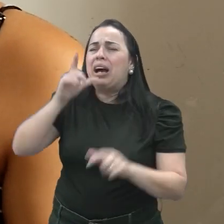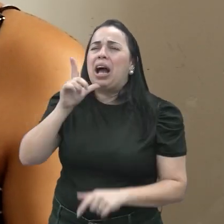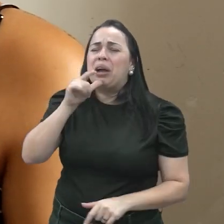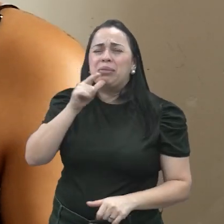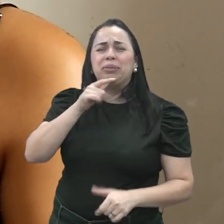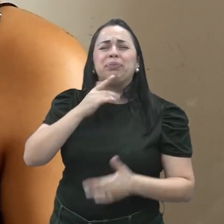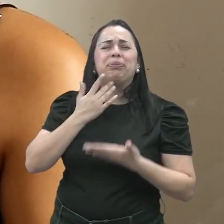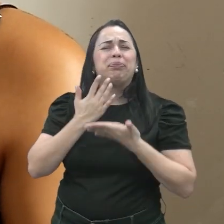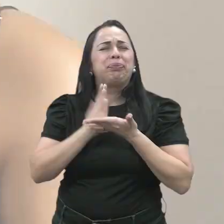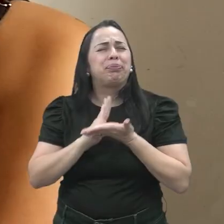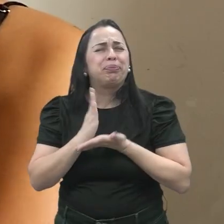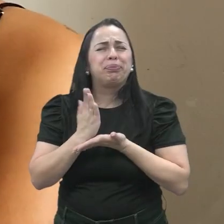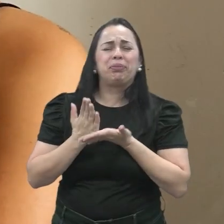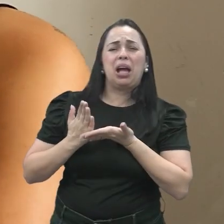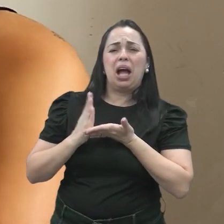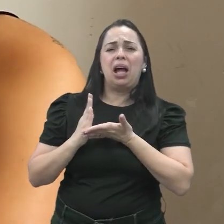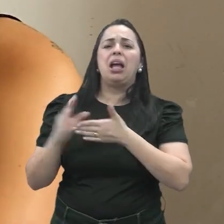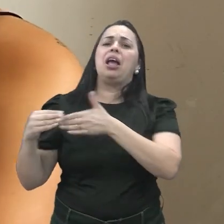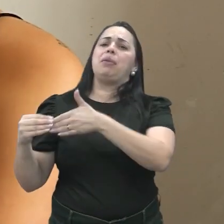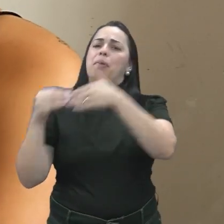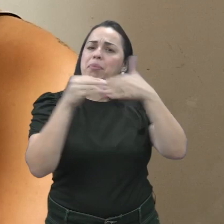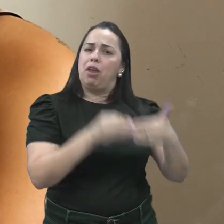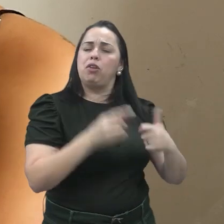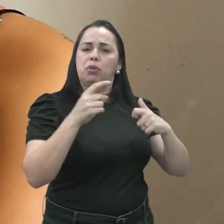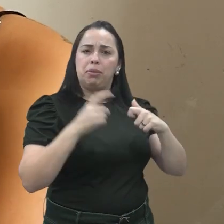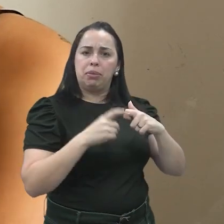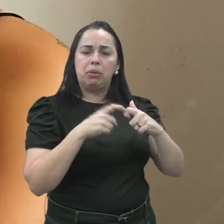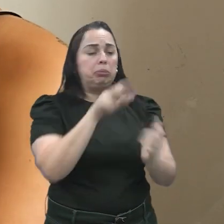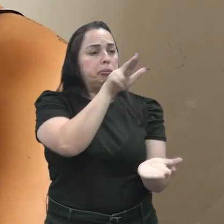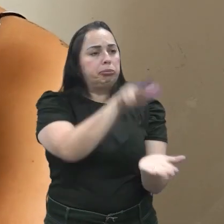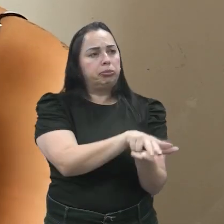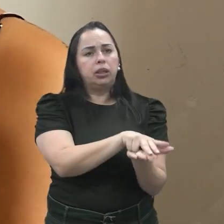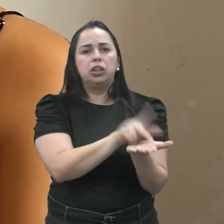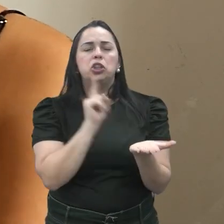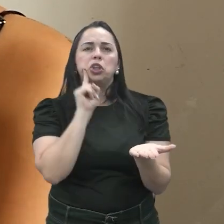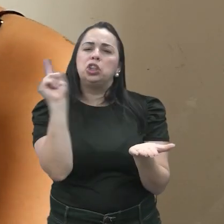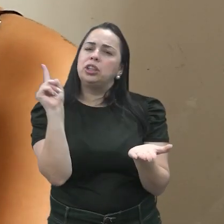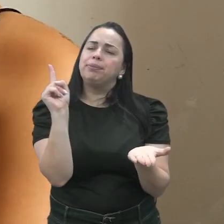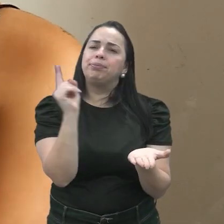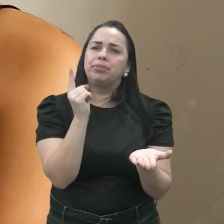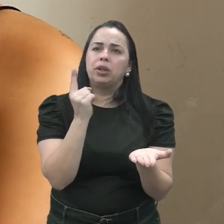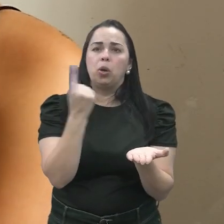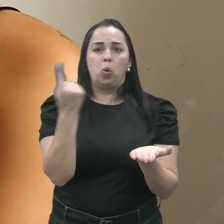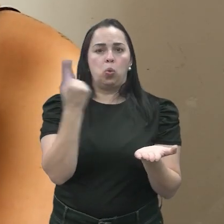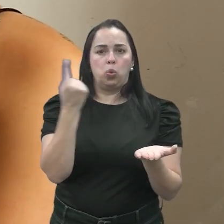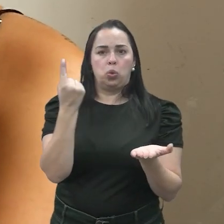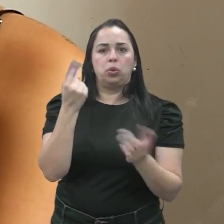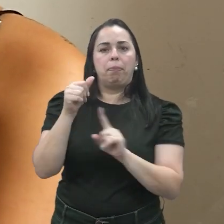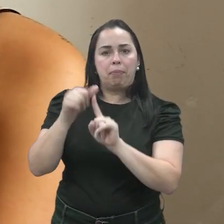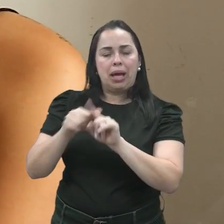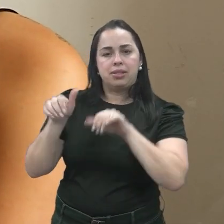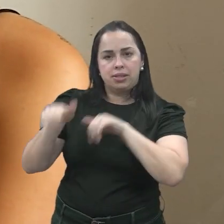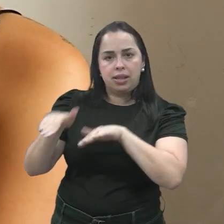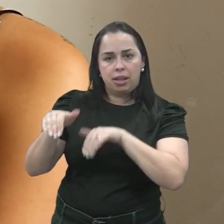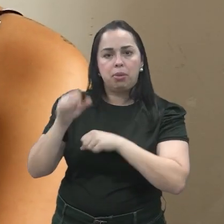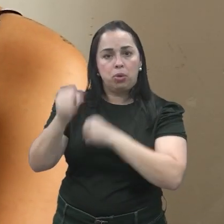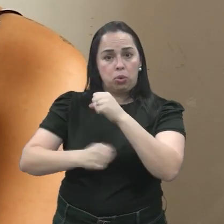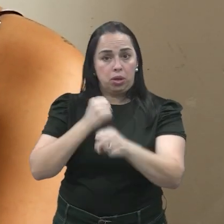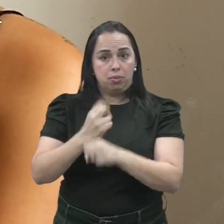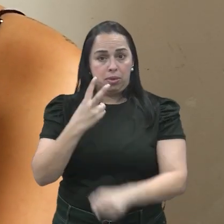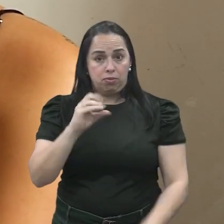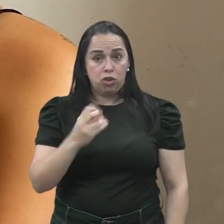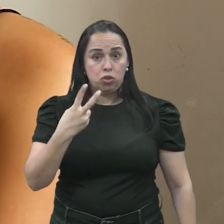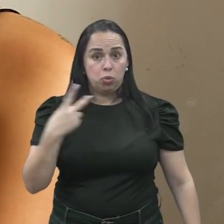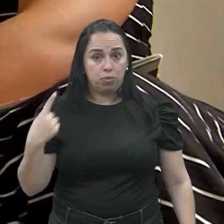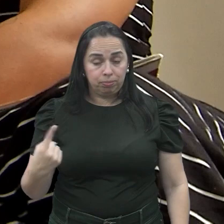engolir água, nem comer. Fui para o hospital e desde lá eu fiquei internada. Isso foi dia 1/7